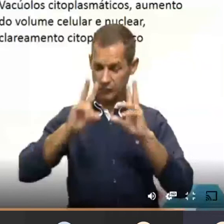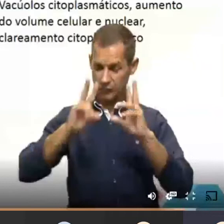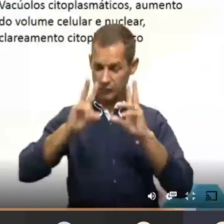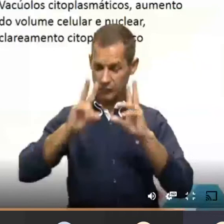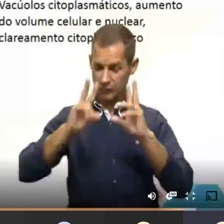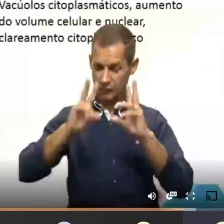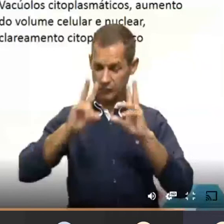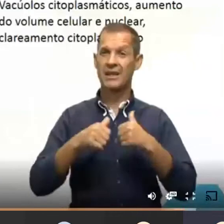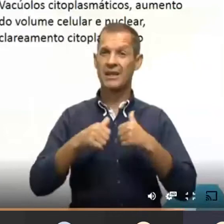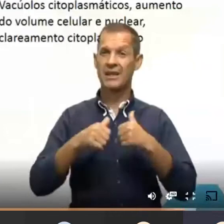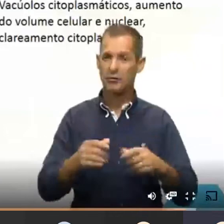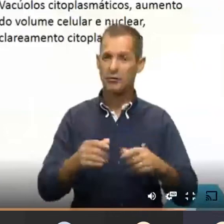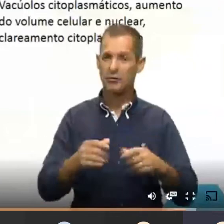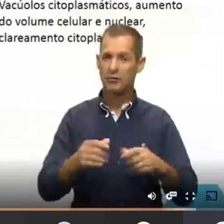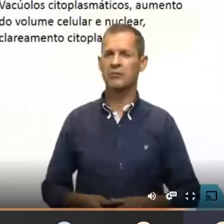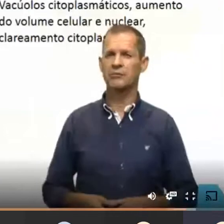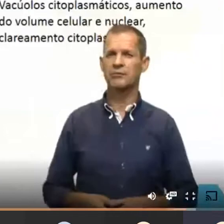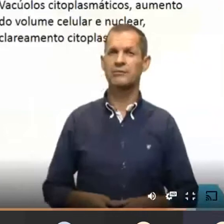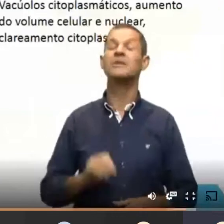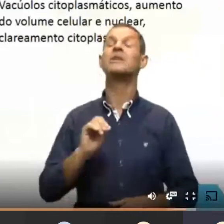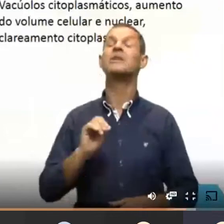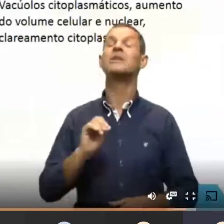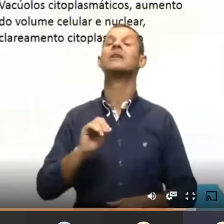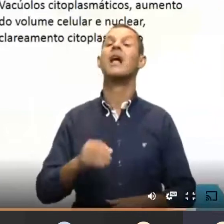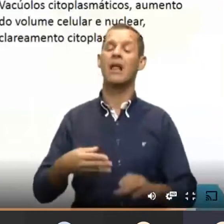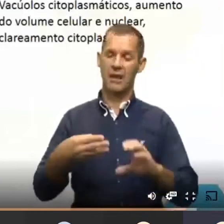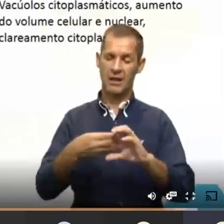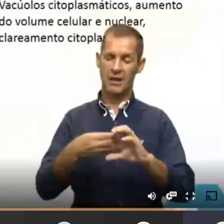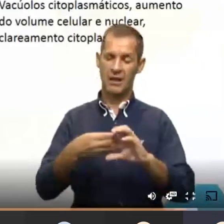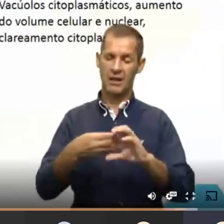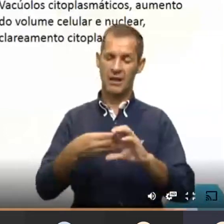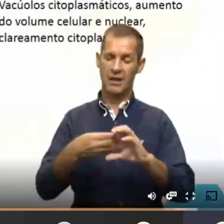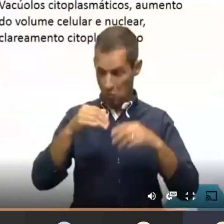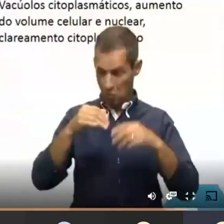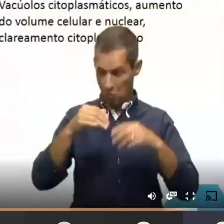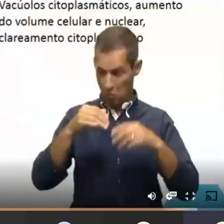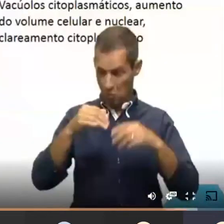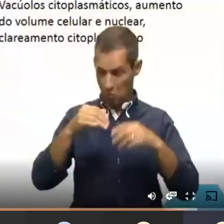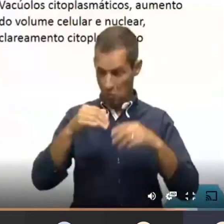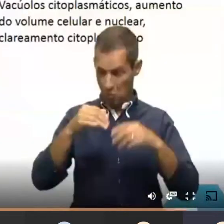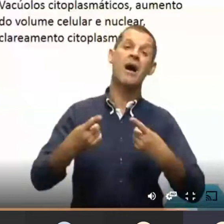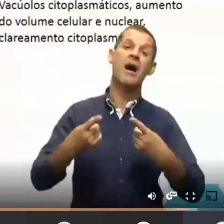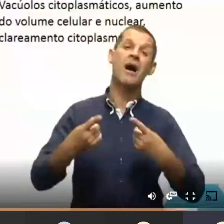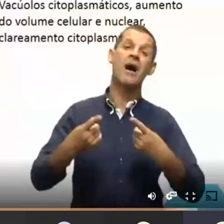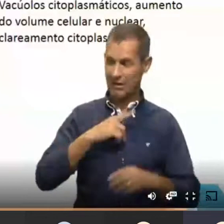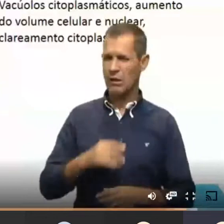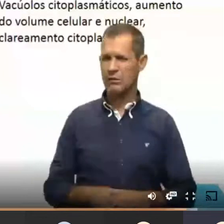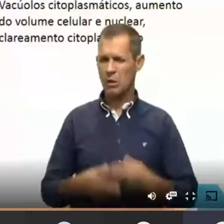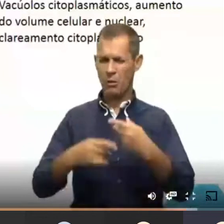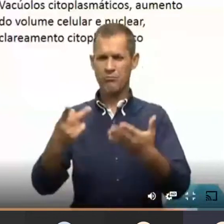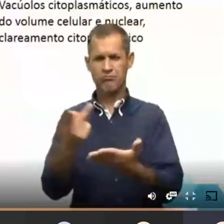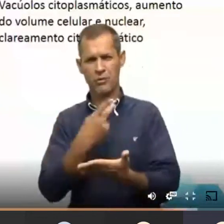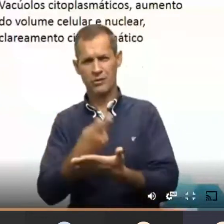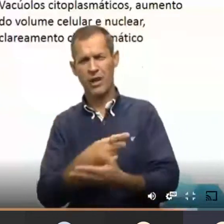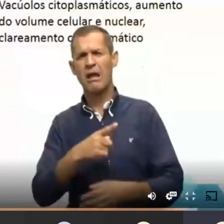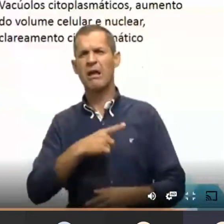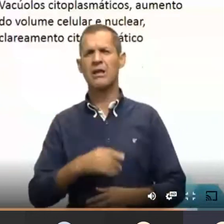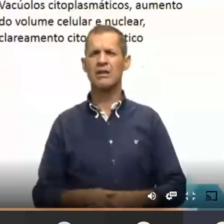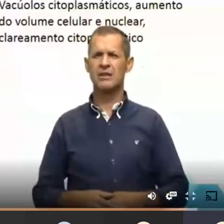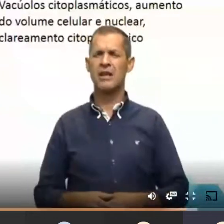exemplo, nessa parte, nessa região aqui, que a célula está normal, por exemplo. Mas aqui tem alguma coisa errada,